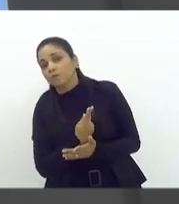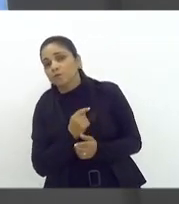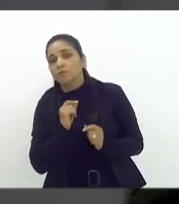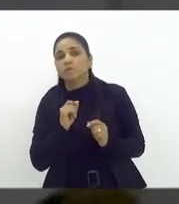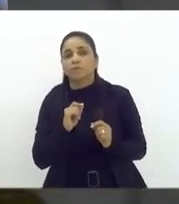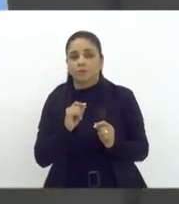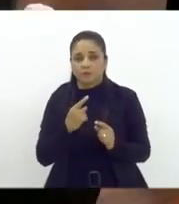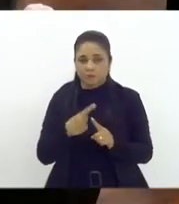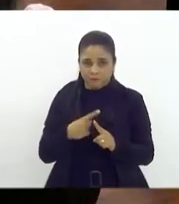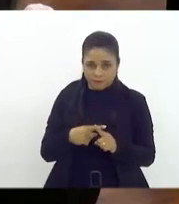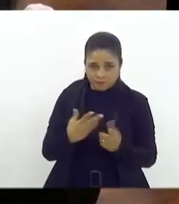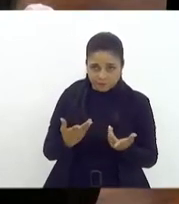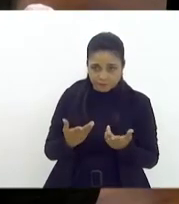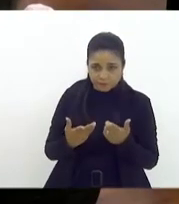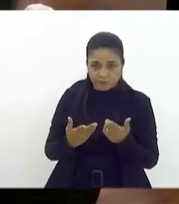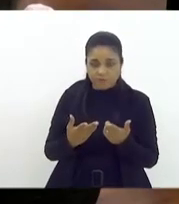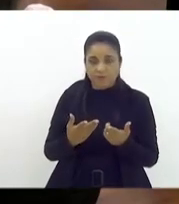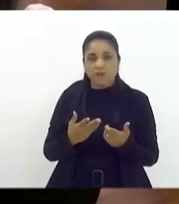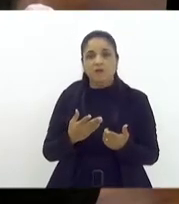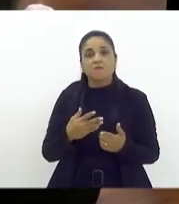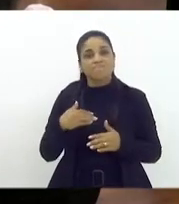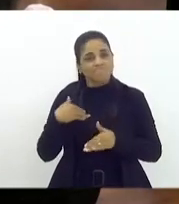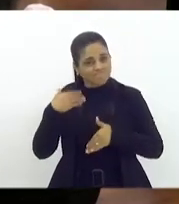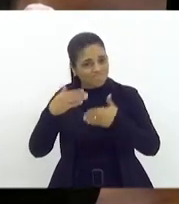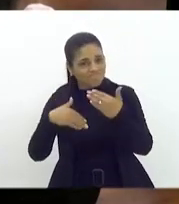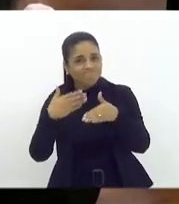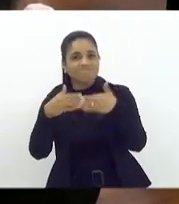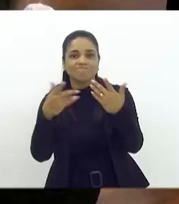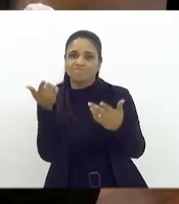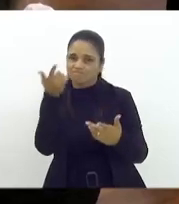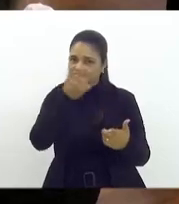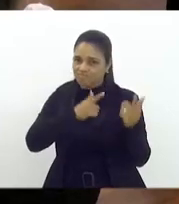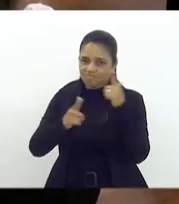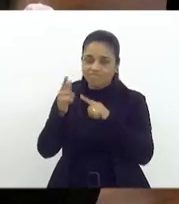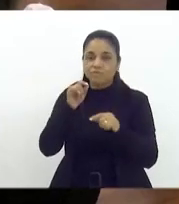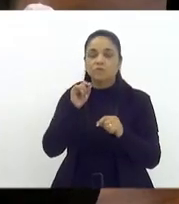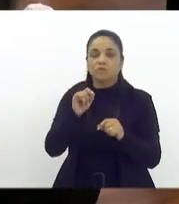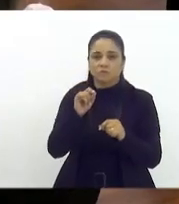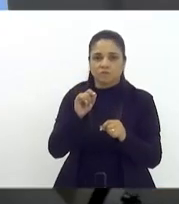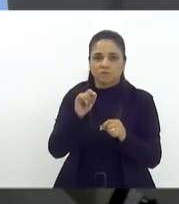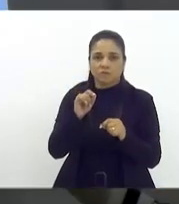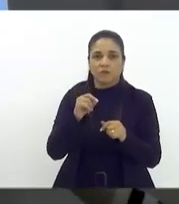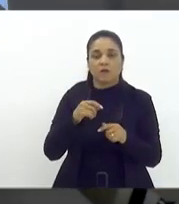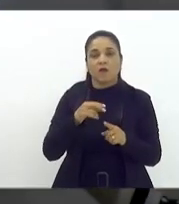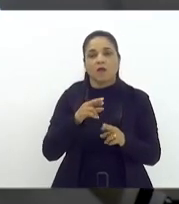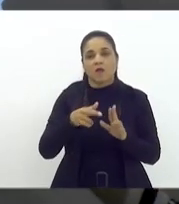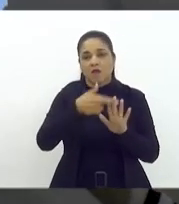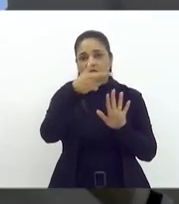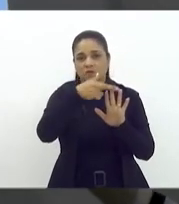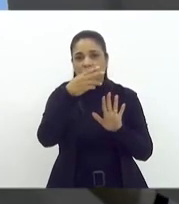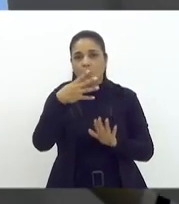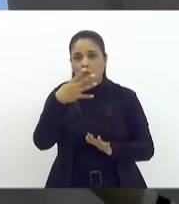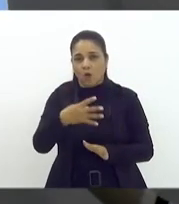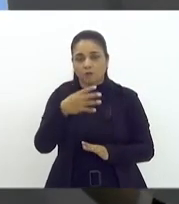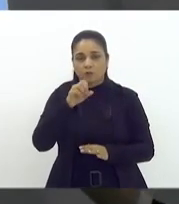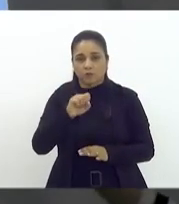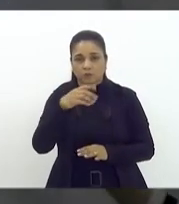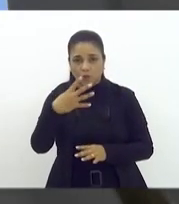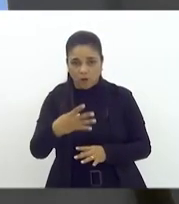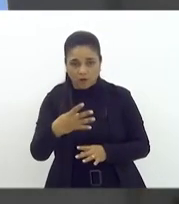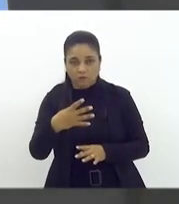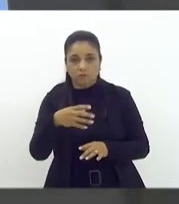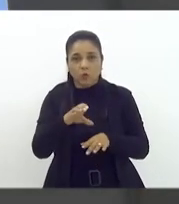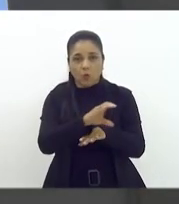felizmente nós tivemos avanços importantes a partir da resolução 484 Conselho Nacional de Justiça